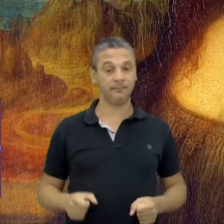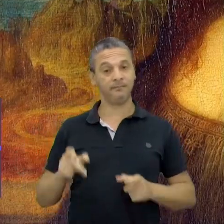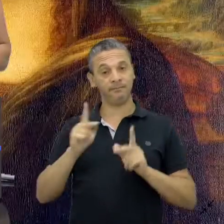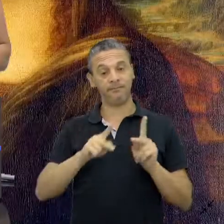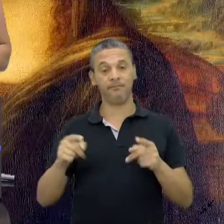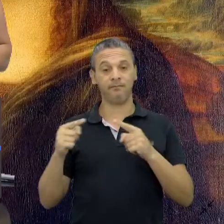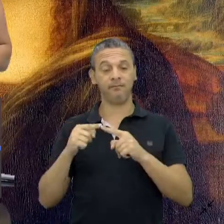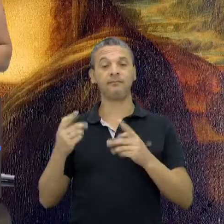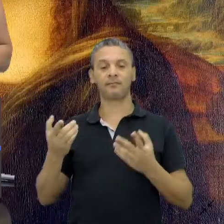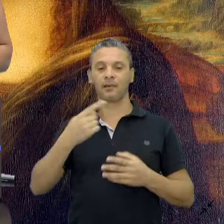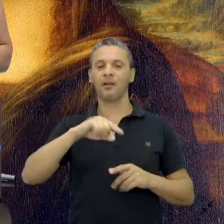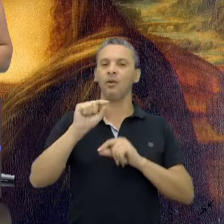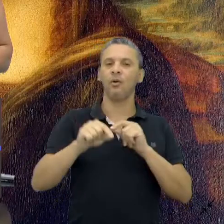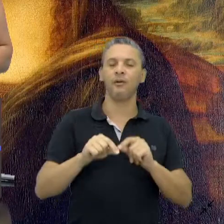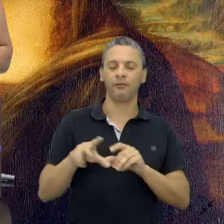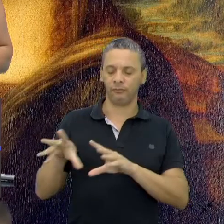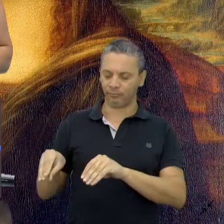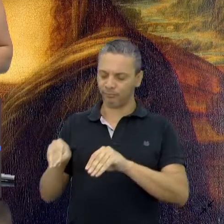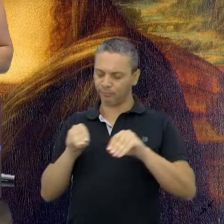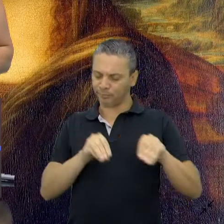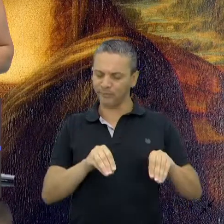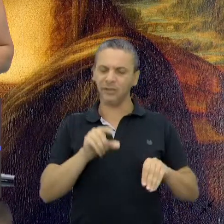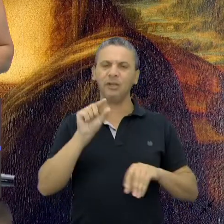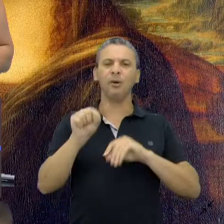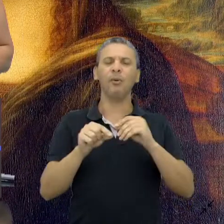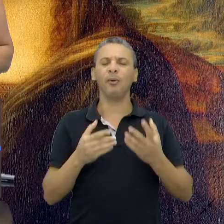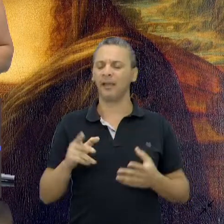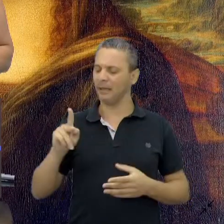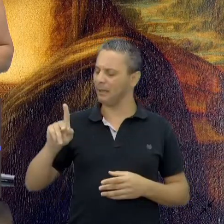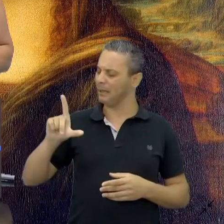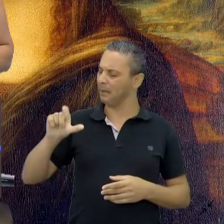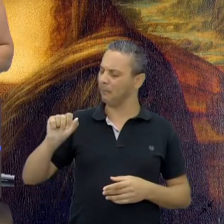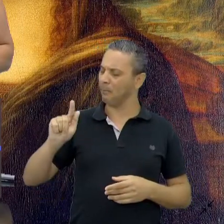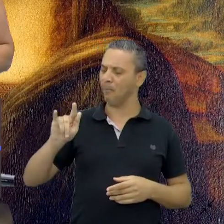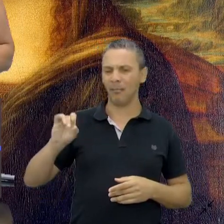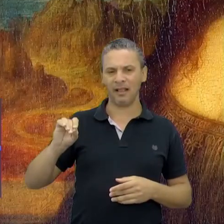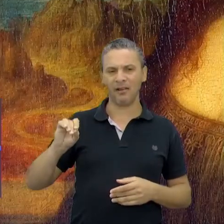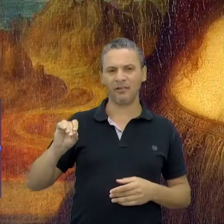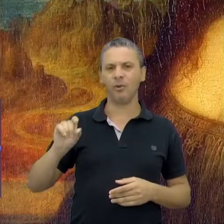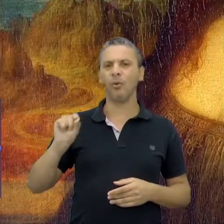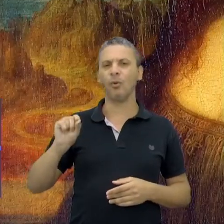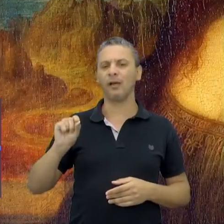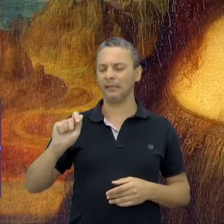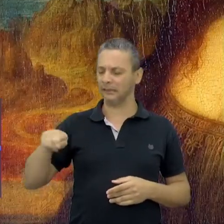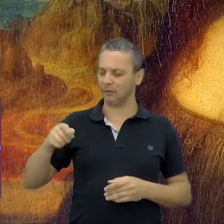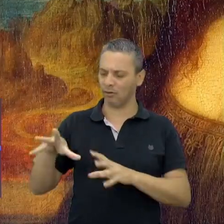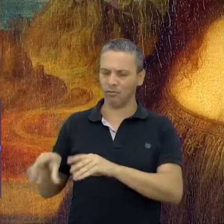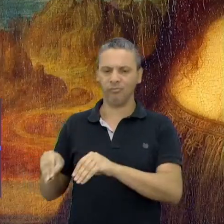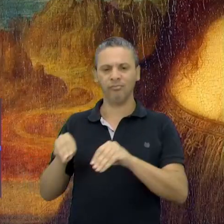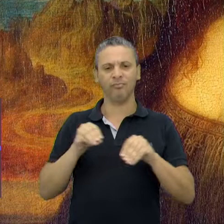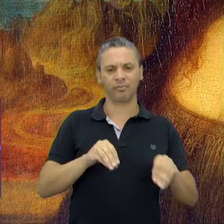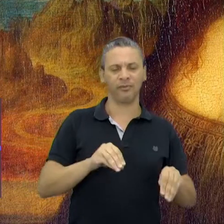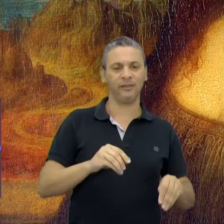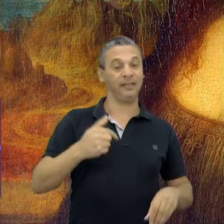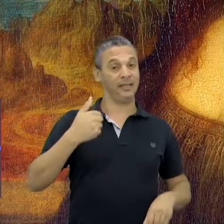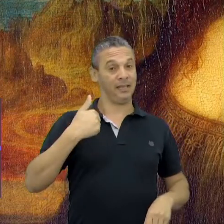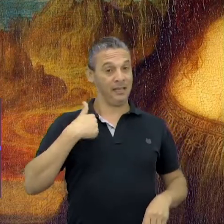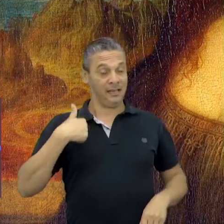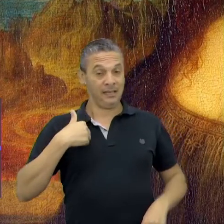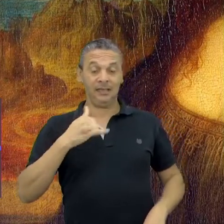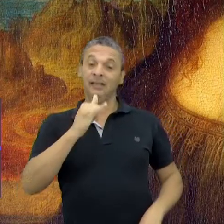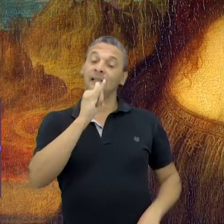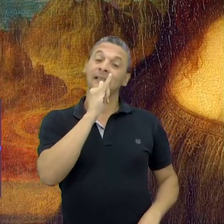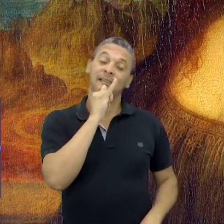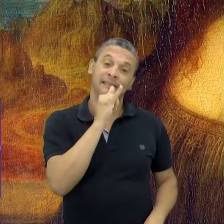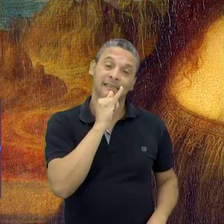é essa proposta. O que é o plágio? Plágio é quando eu copio, né, abertamente, né, ou melhor, meio